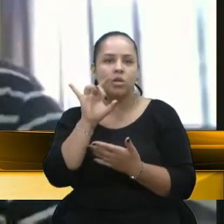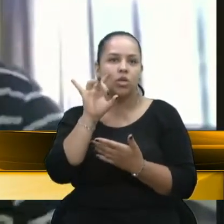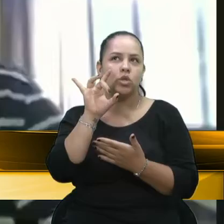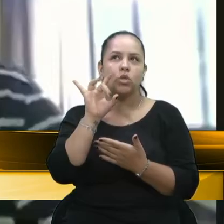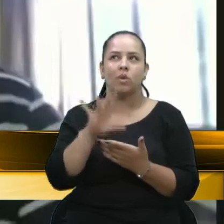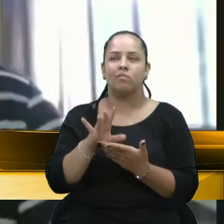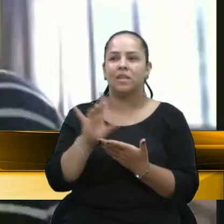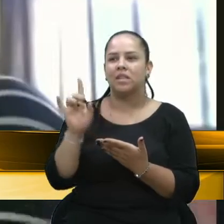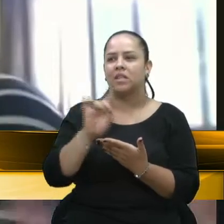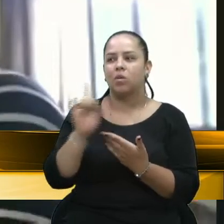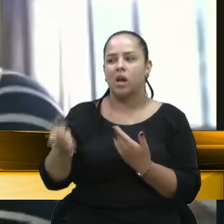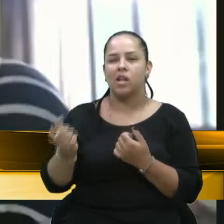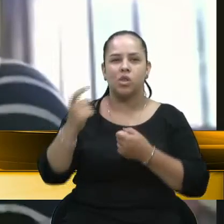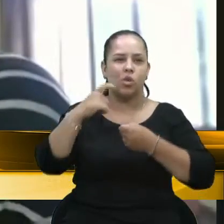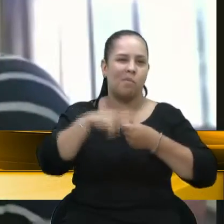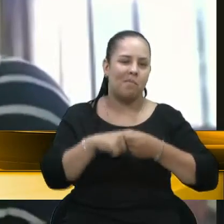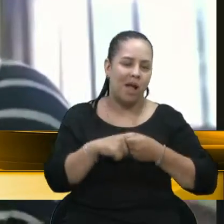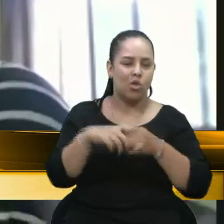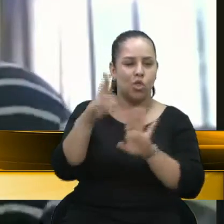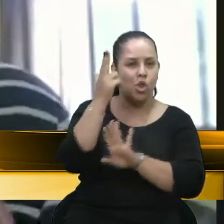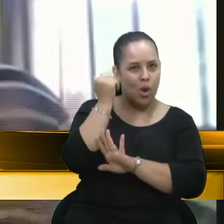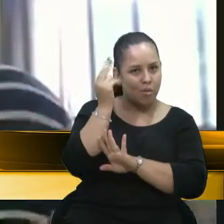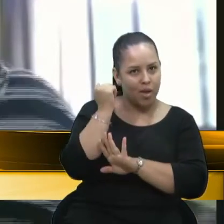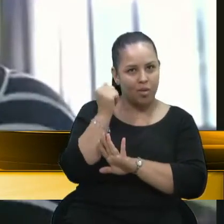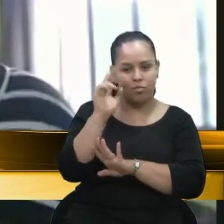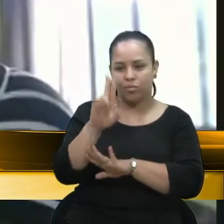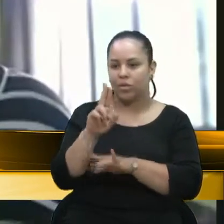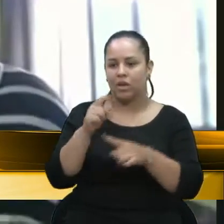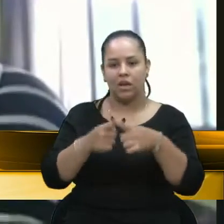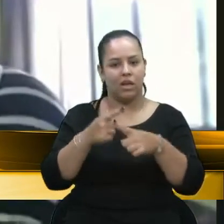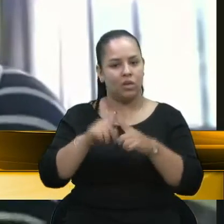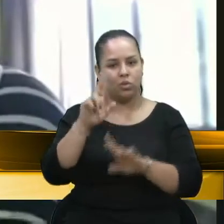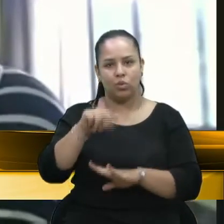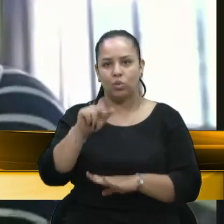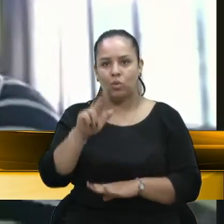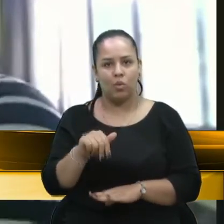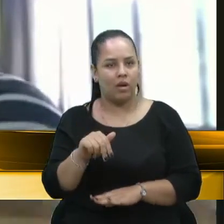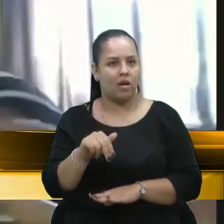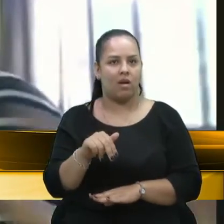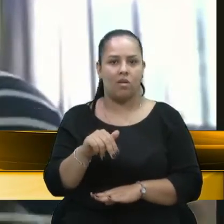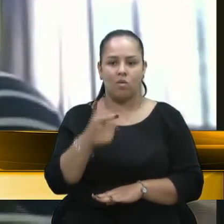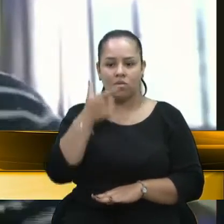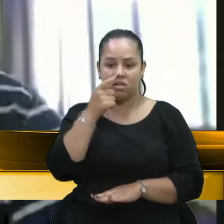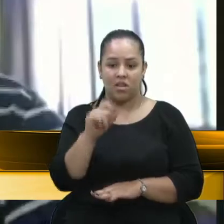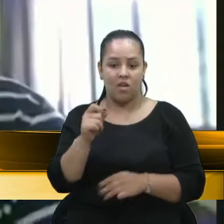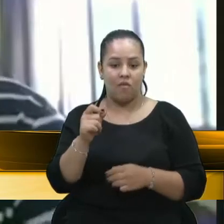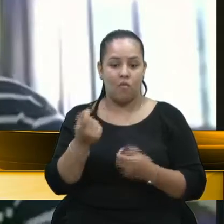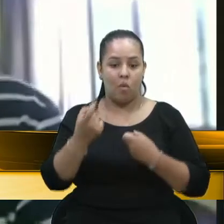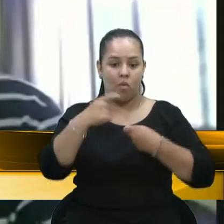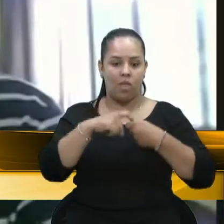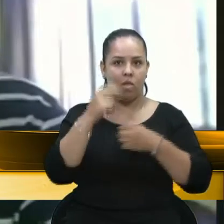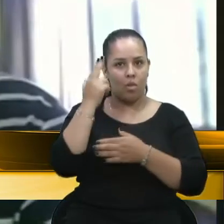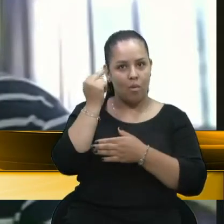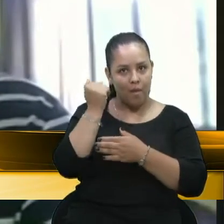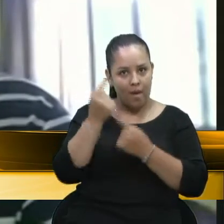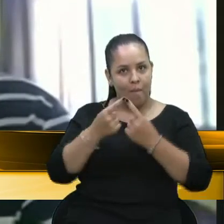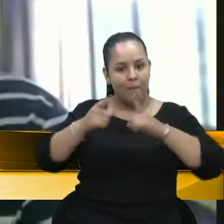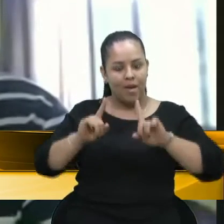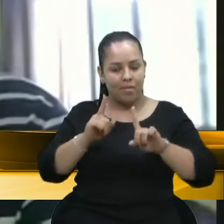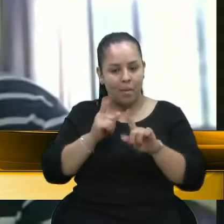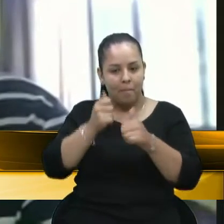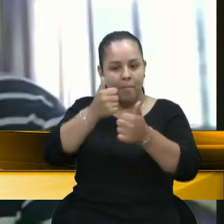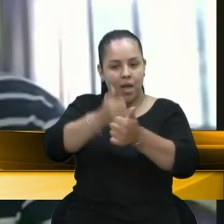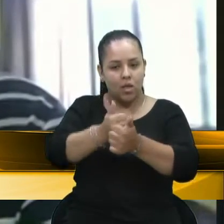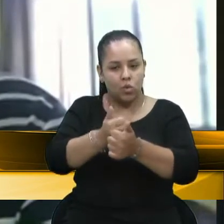não retomar, né, a dita normalidade, porque a gente nunca vai voltar à normalidade, mas pelo menos ficar mais próximo disso. Então, obrigada pela